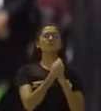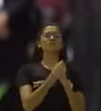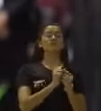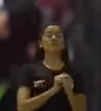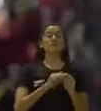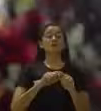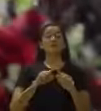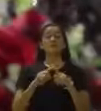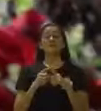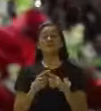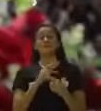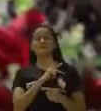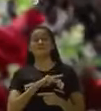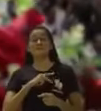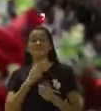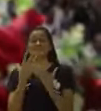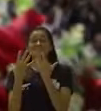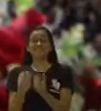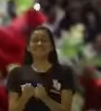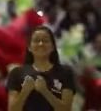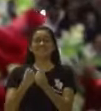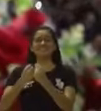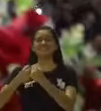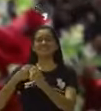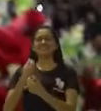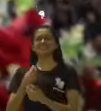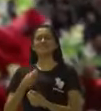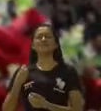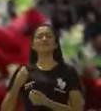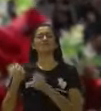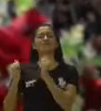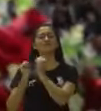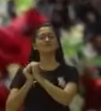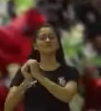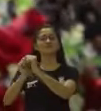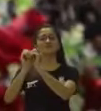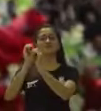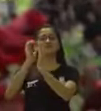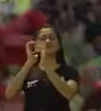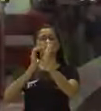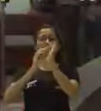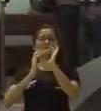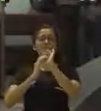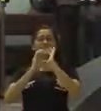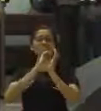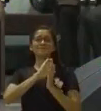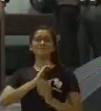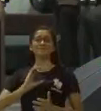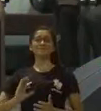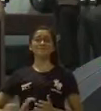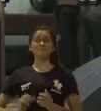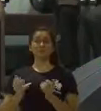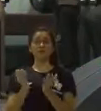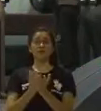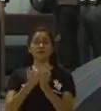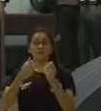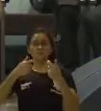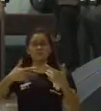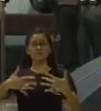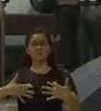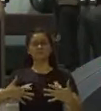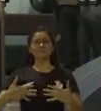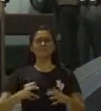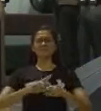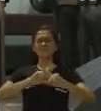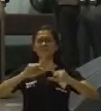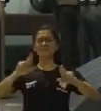foi ser crucificado em Cristo. Deixa eu lhe dizer algo aqui à luz da Bíblia. A